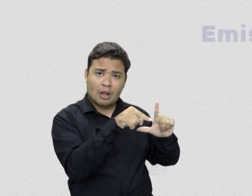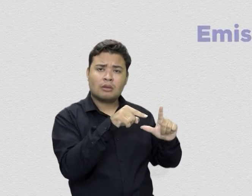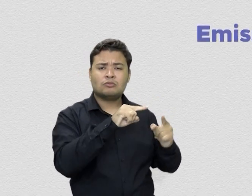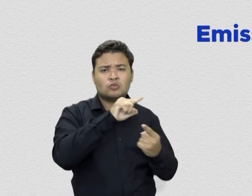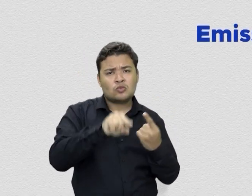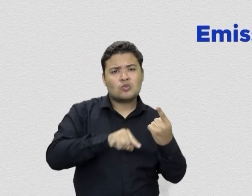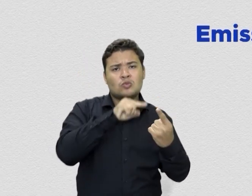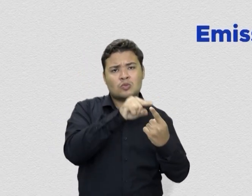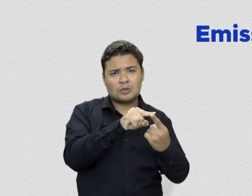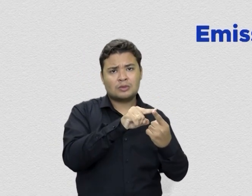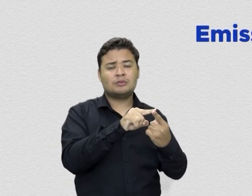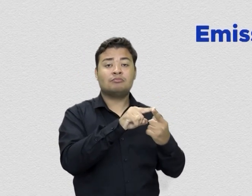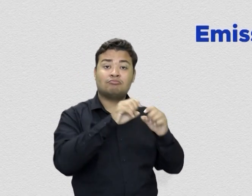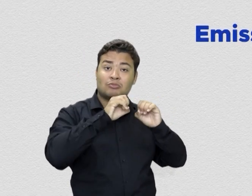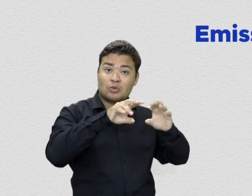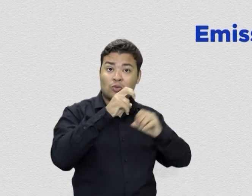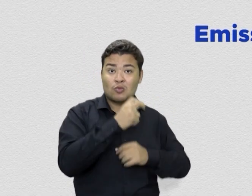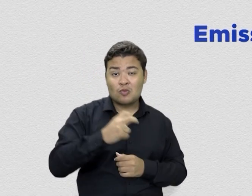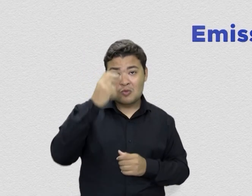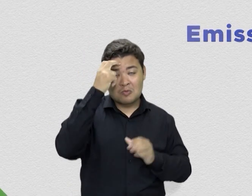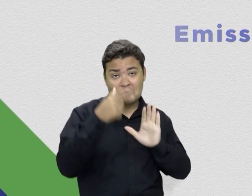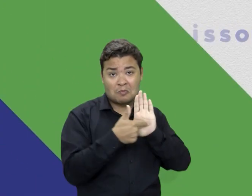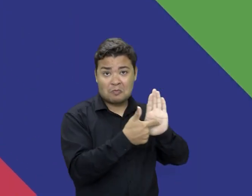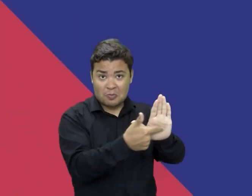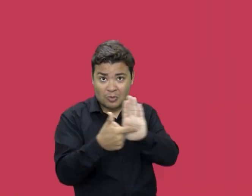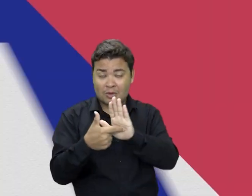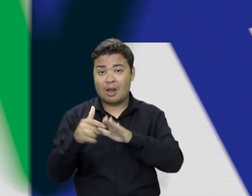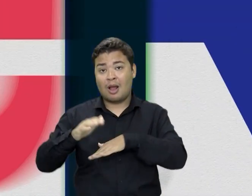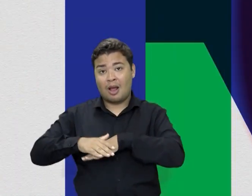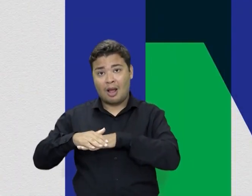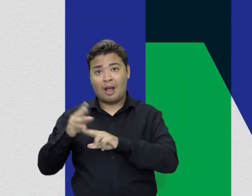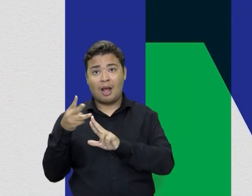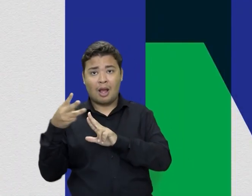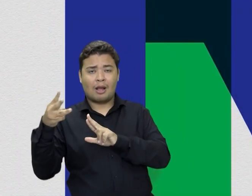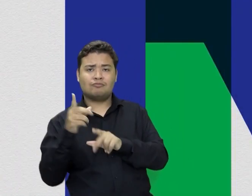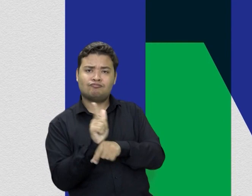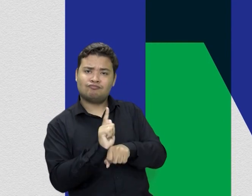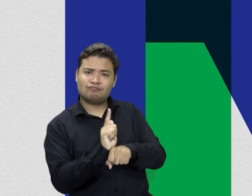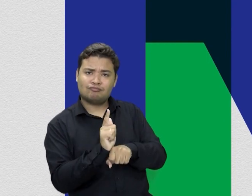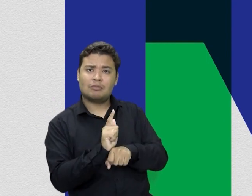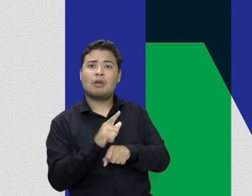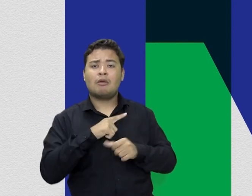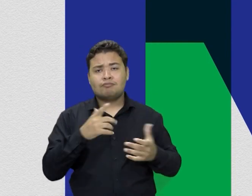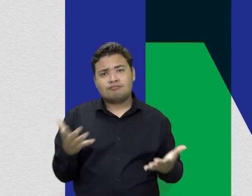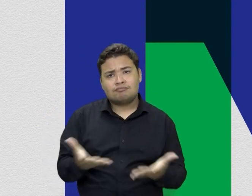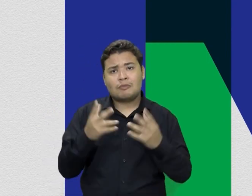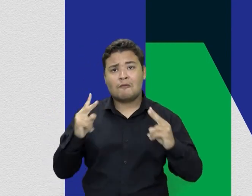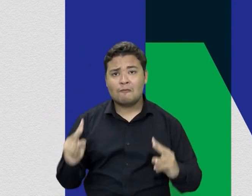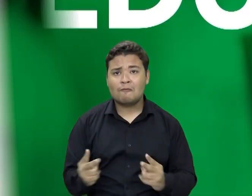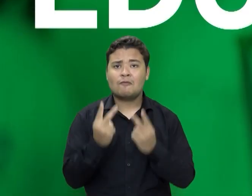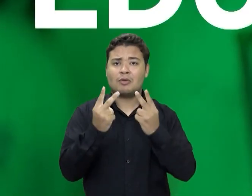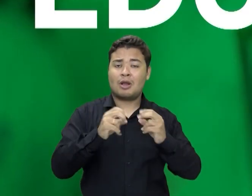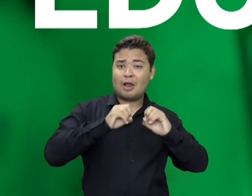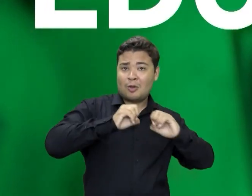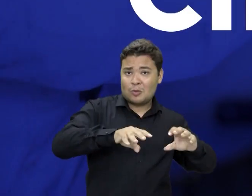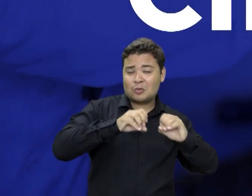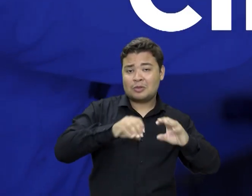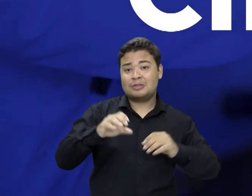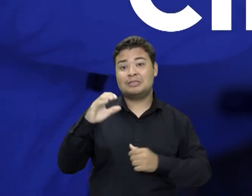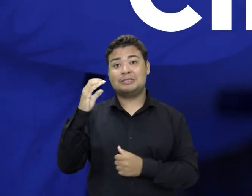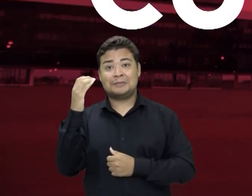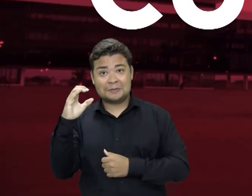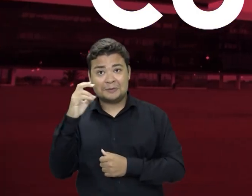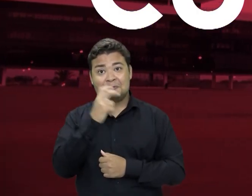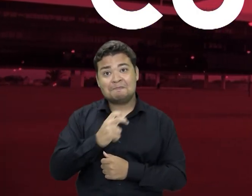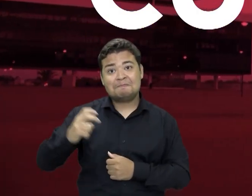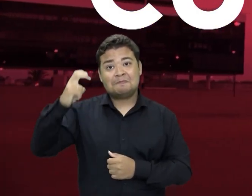pesquisa e extensão, desenvolvimento institucional e tecnológico nas mais diversas áreas do conhecimento. Também oferece